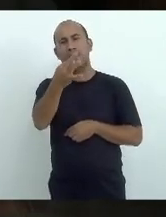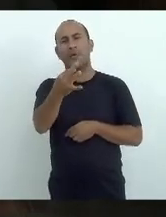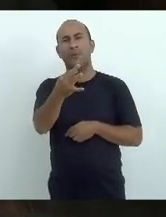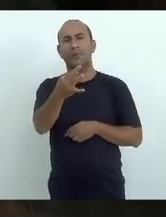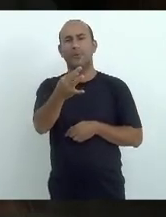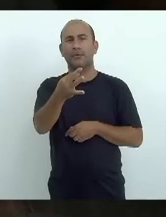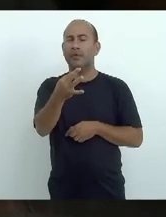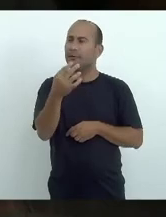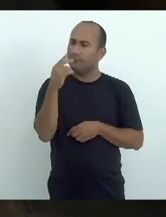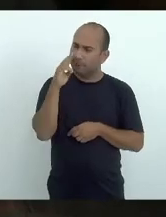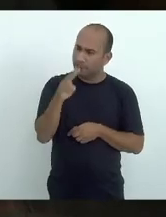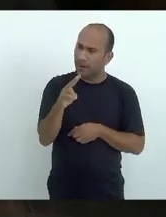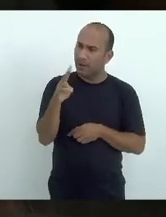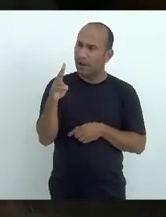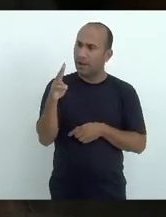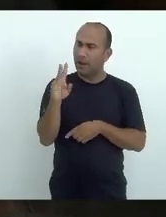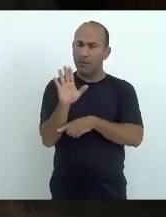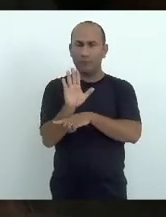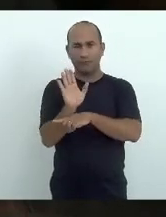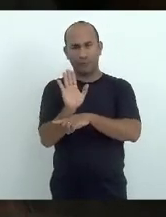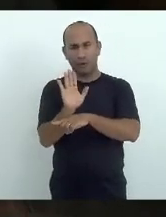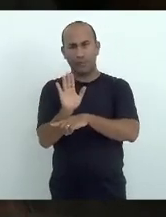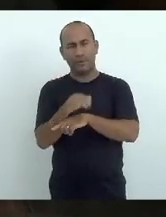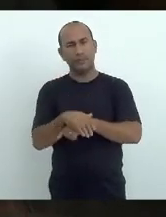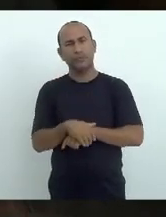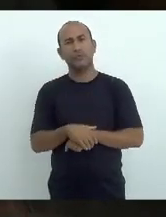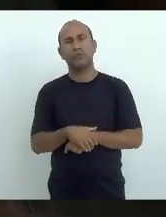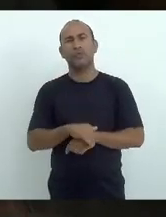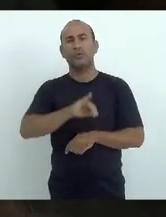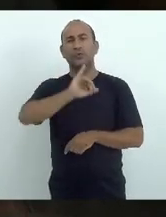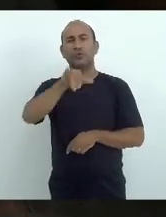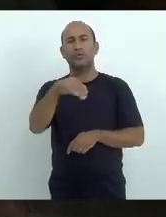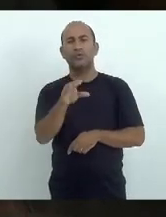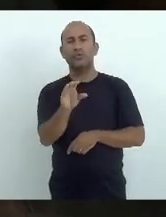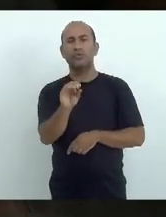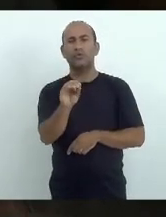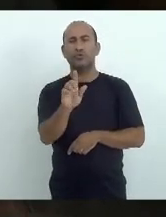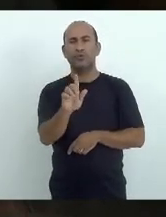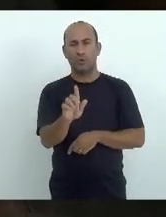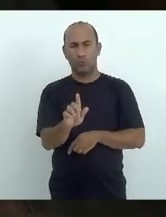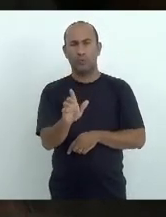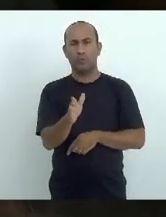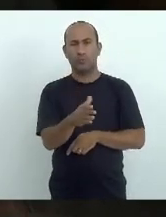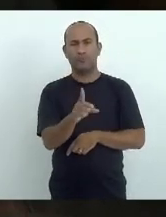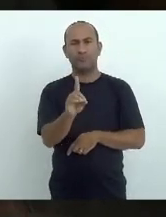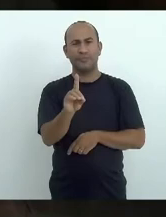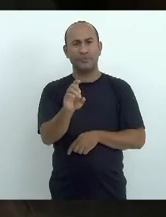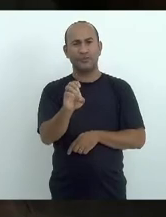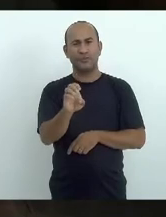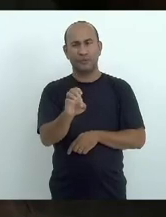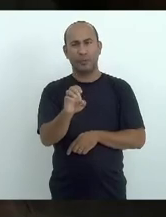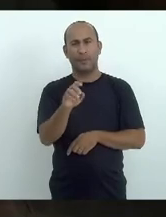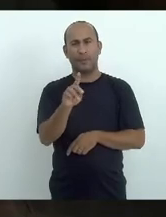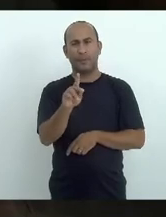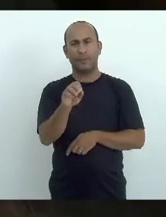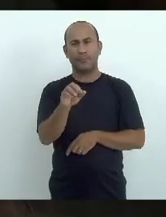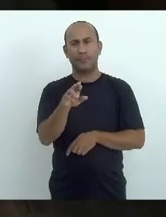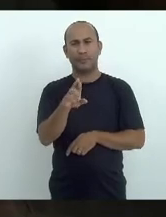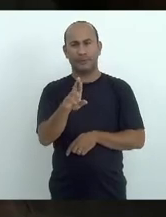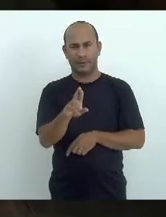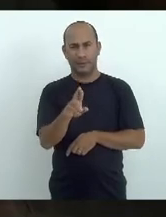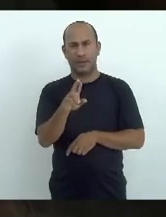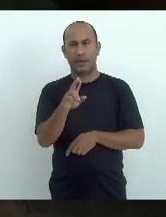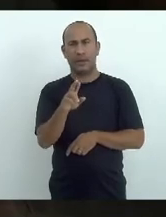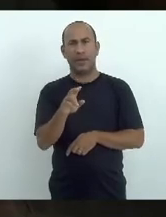este filme, Jogo de Poder. É até interessante porque há outros filmes